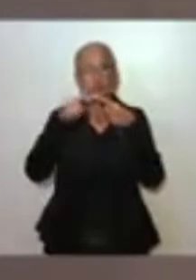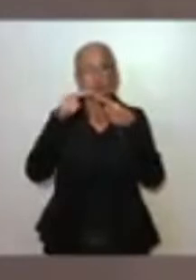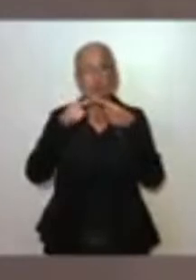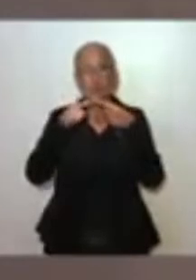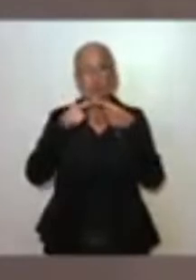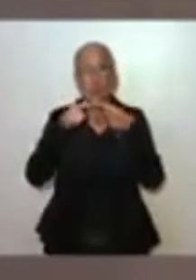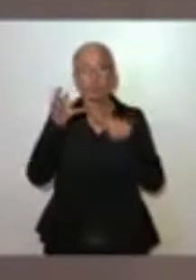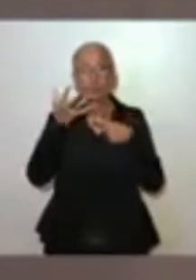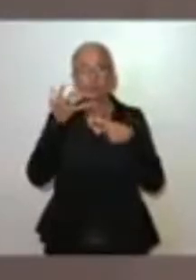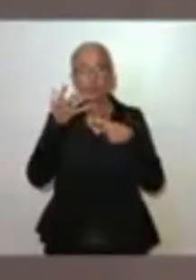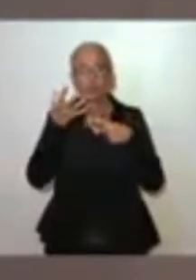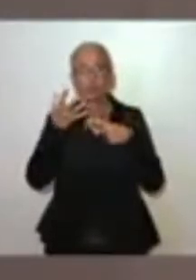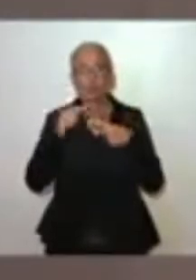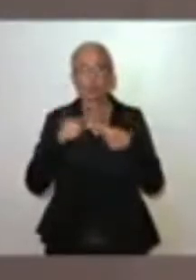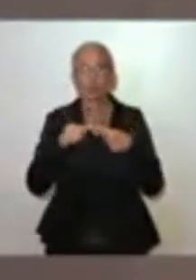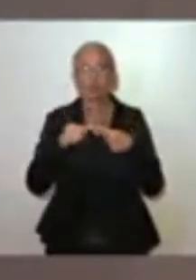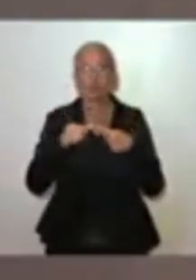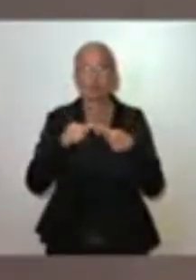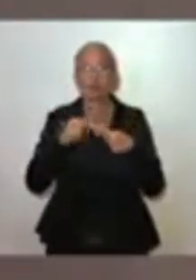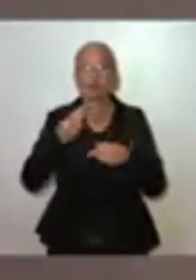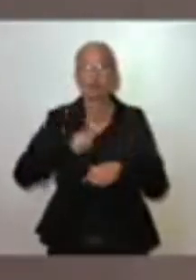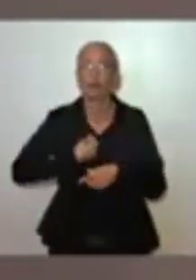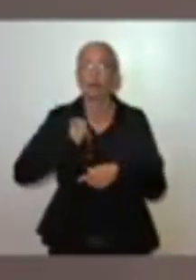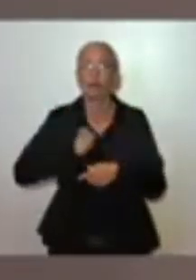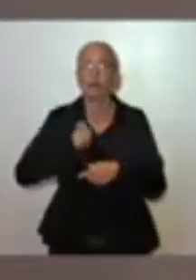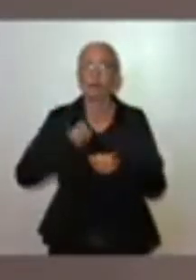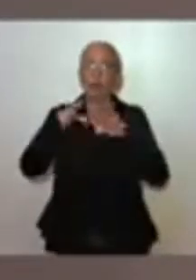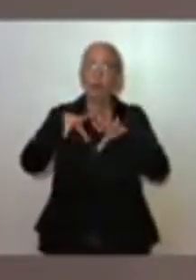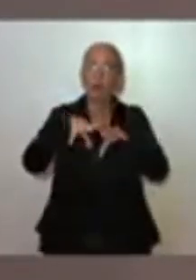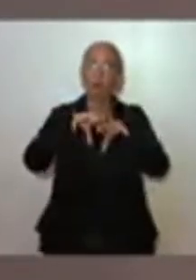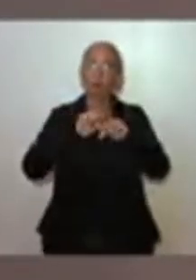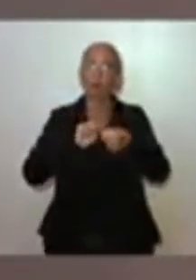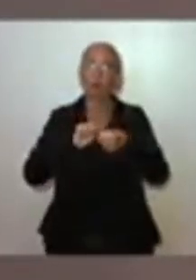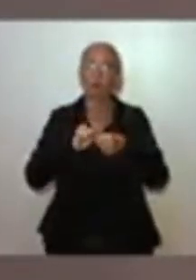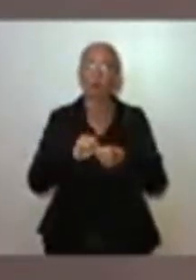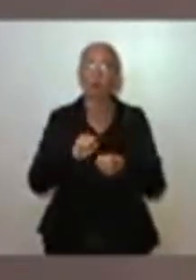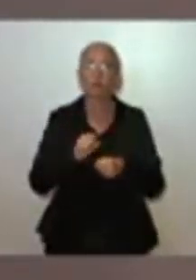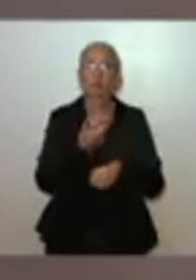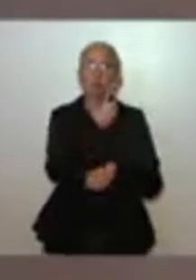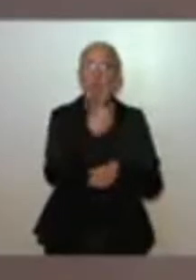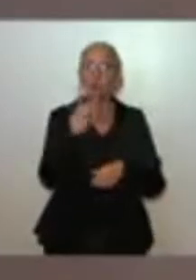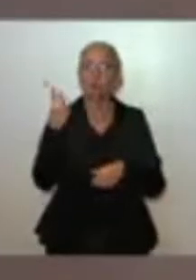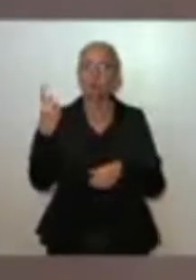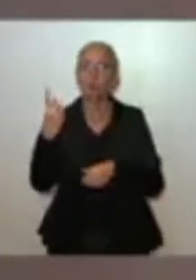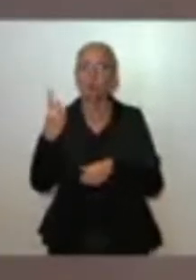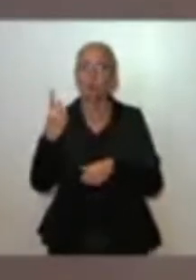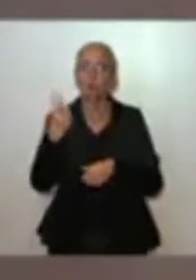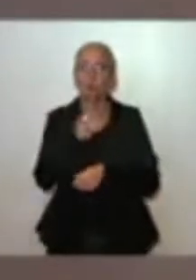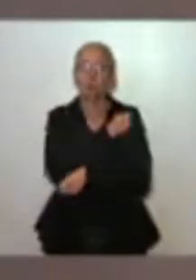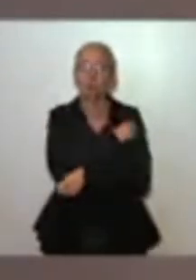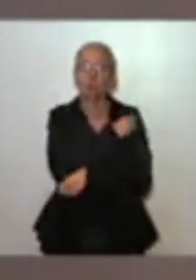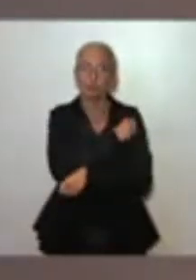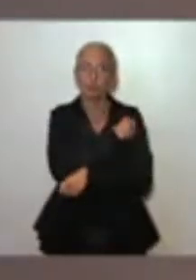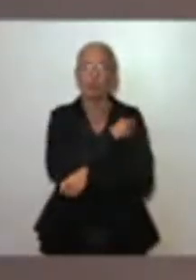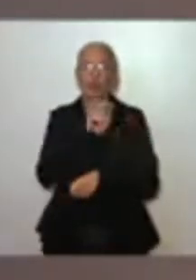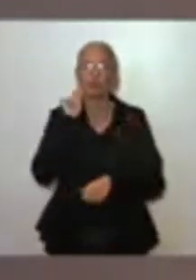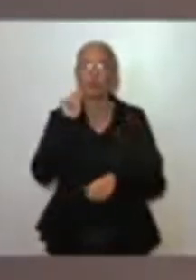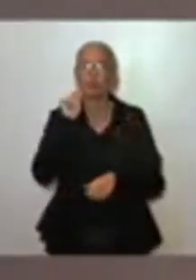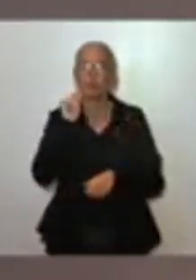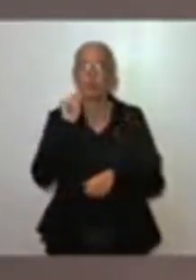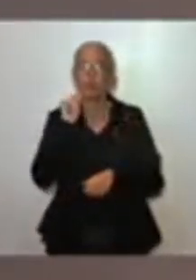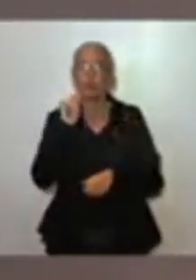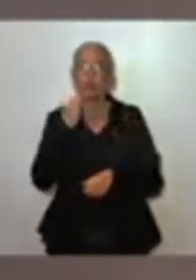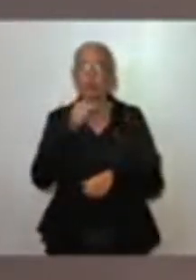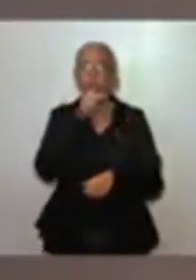eu queria dedicar um pouco a vida e a formação de vocês que que um